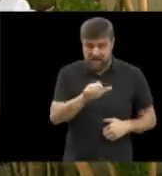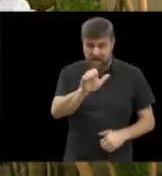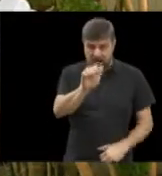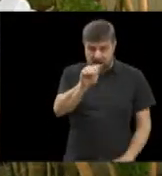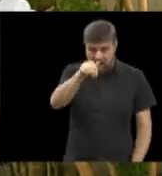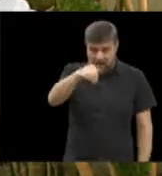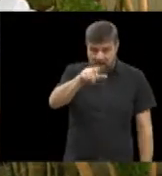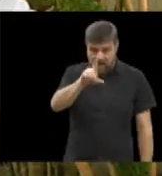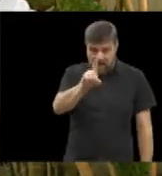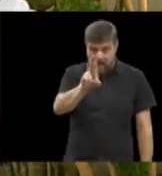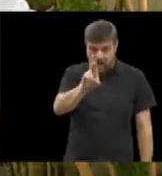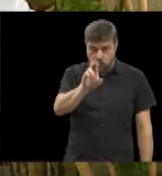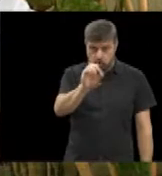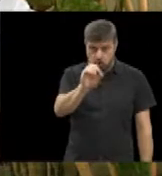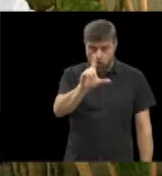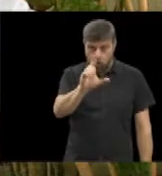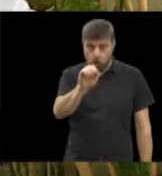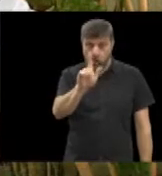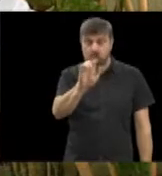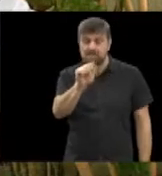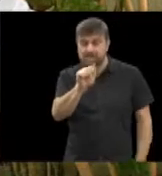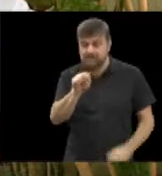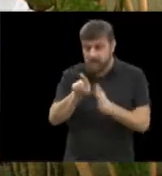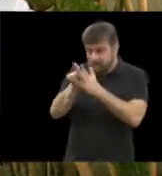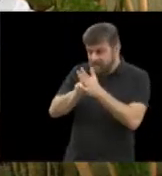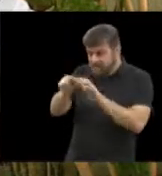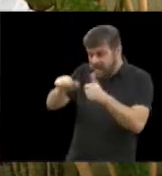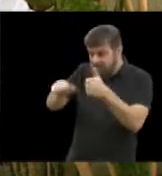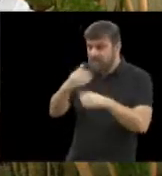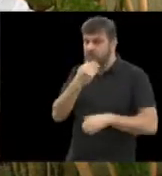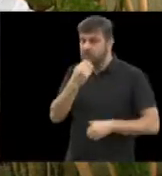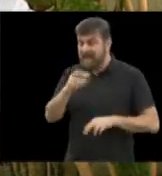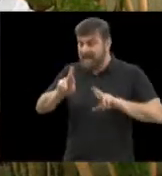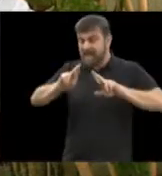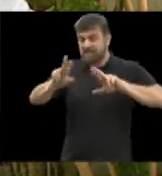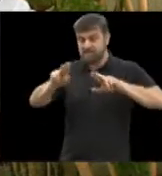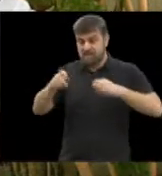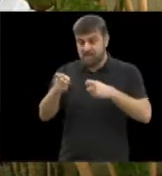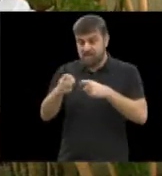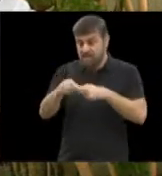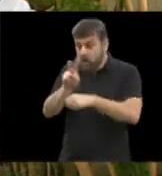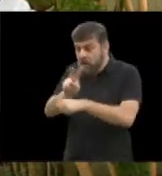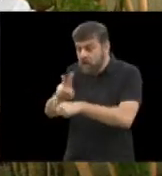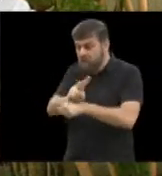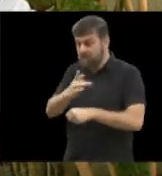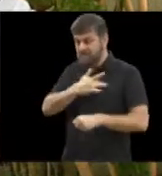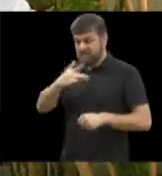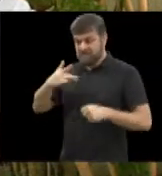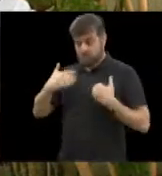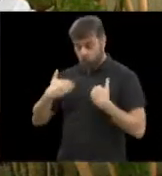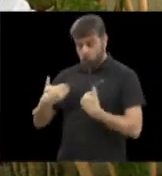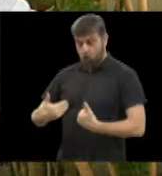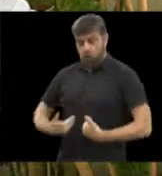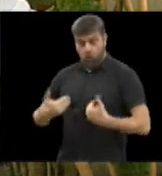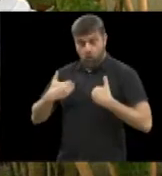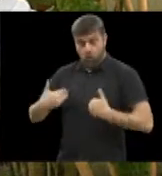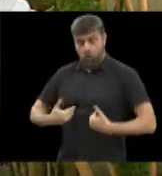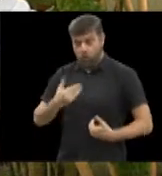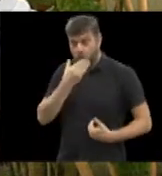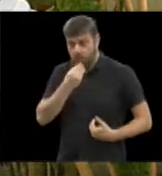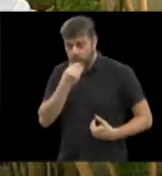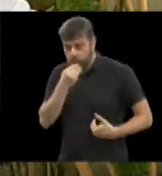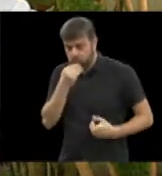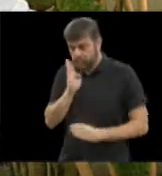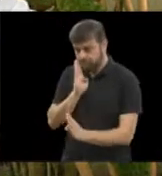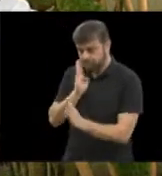é a ciência que estuda o fator masculino, é diferente da urologia. A urologia faz uma investigação se tem um